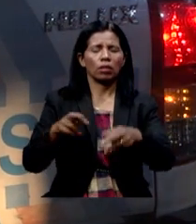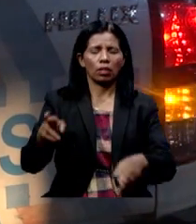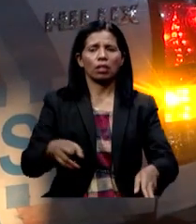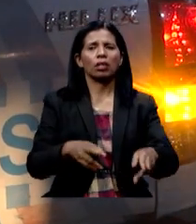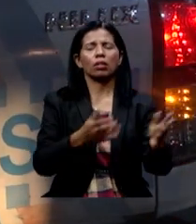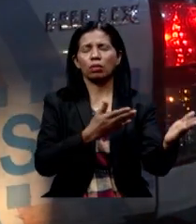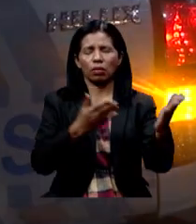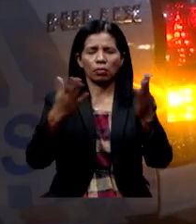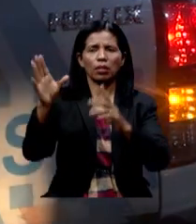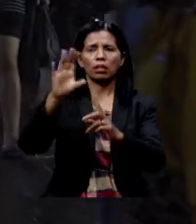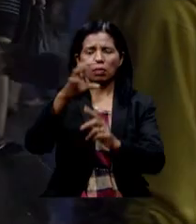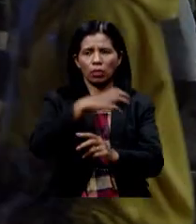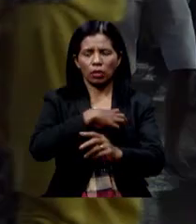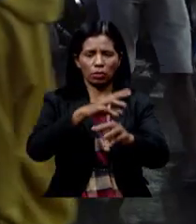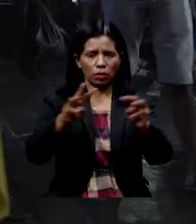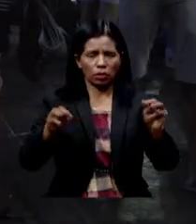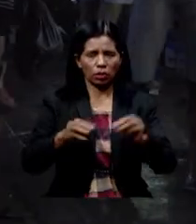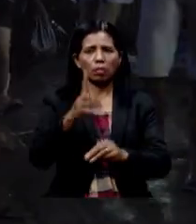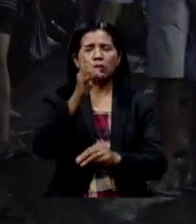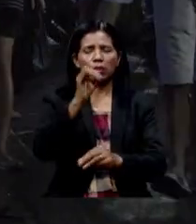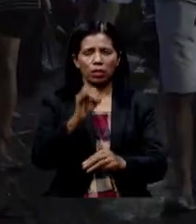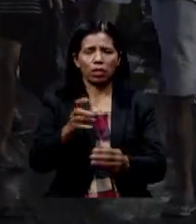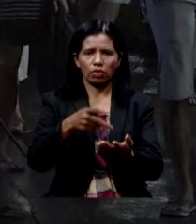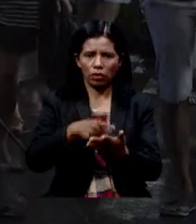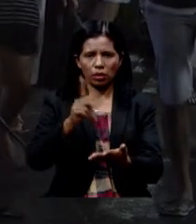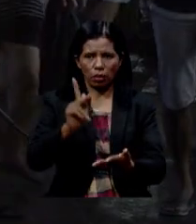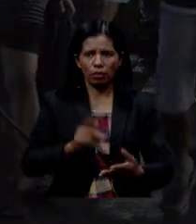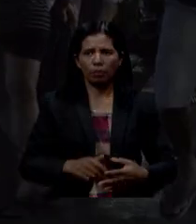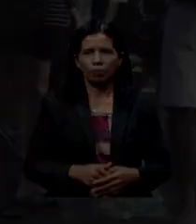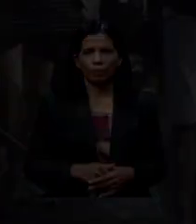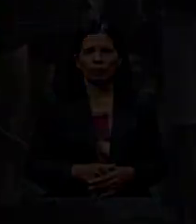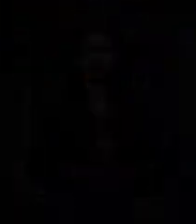Bahia Comando Município de Ili, aplica a Coima. Tito Silva, Emerciana Martins, Ziamen.